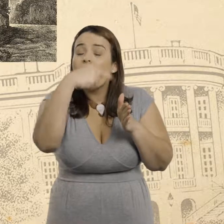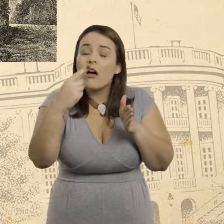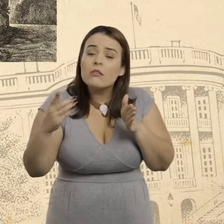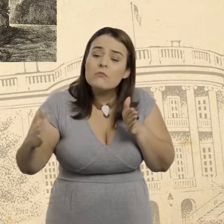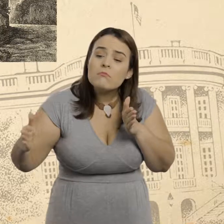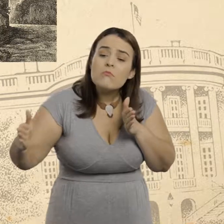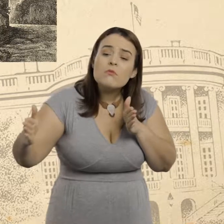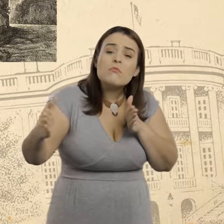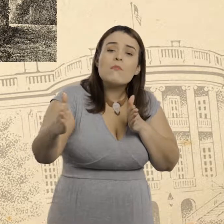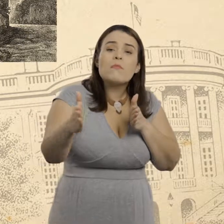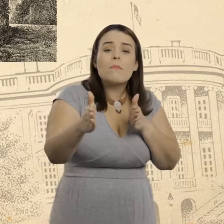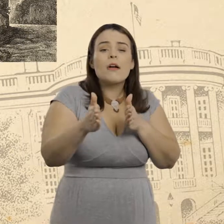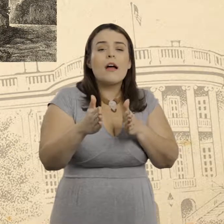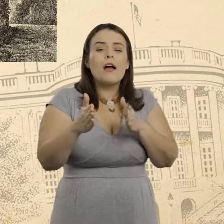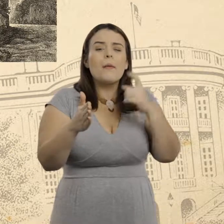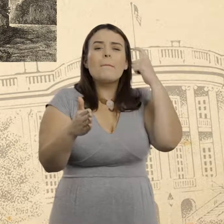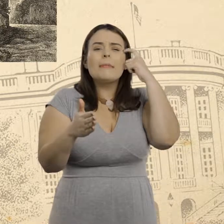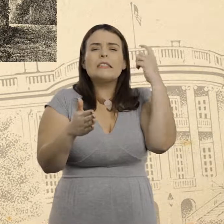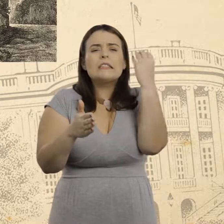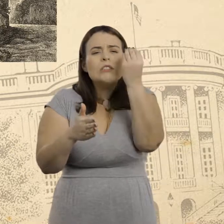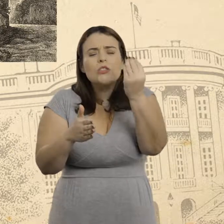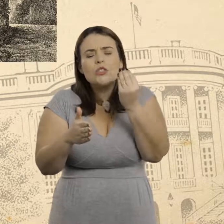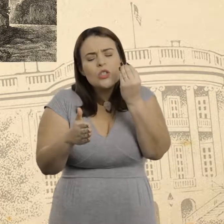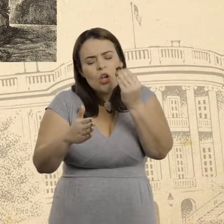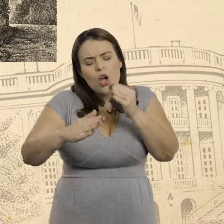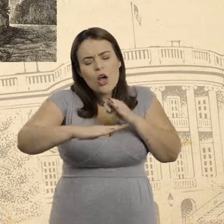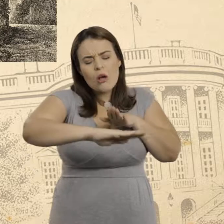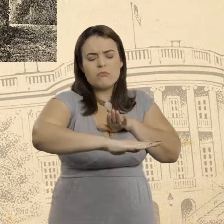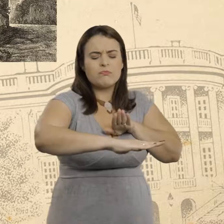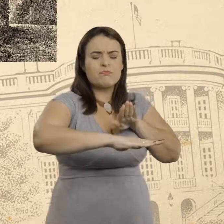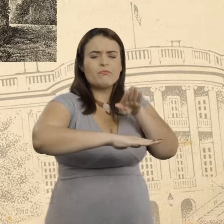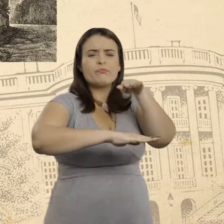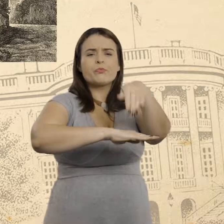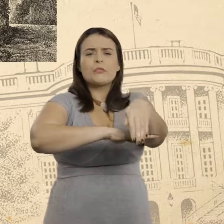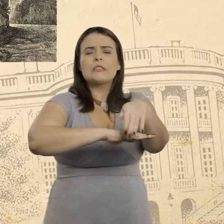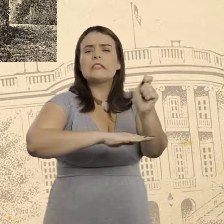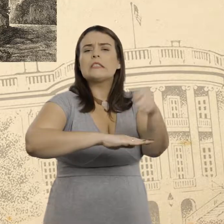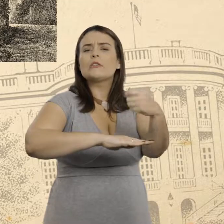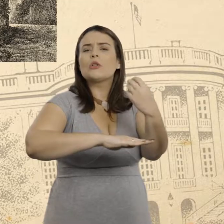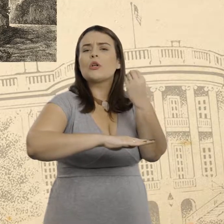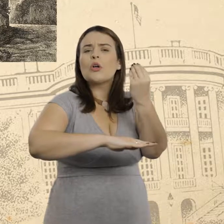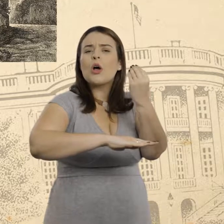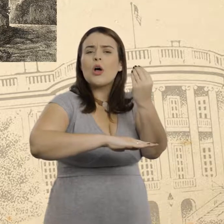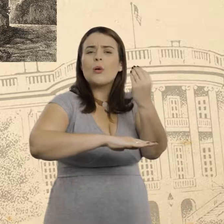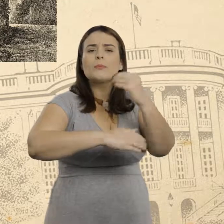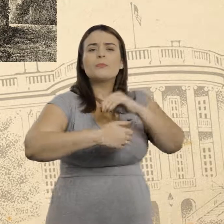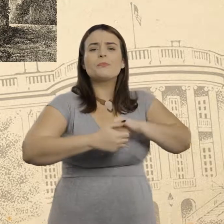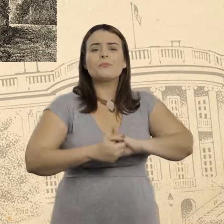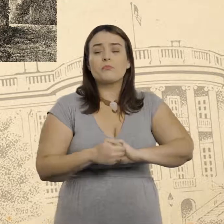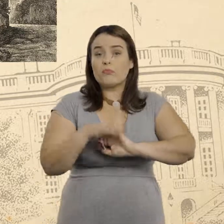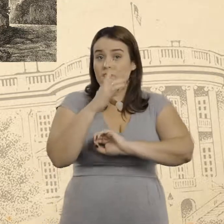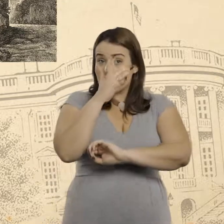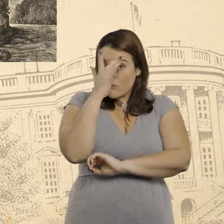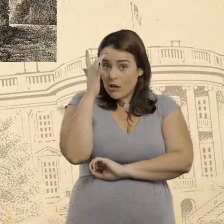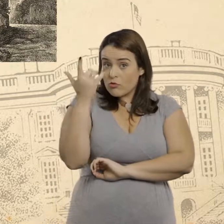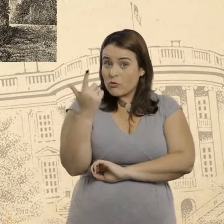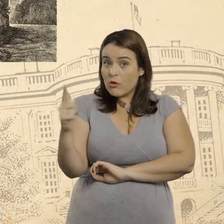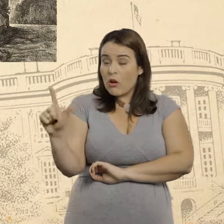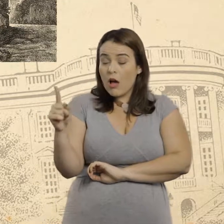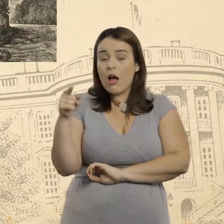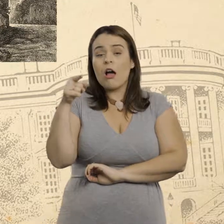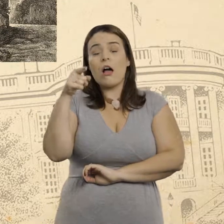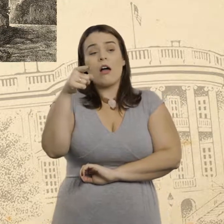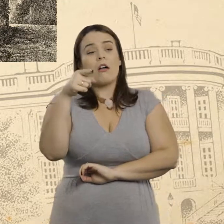até ali. Os passageiros ficaram pensando em formas de passar pela ponte. Um dos passageiros sugeriu